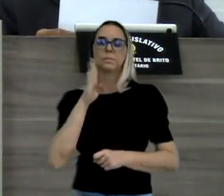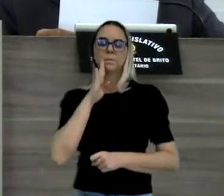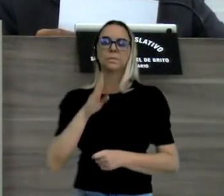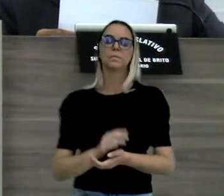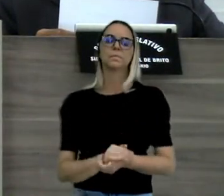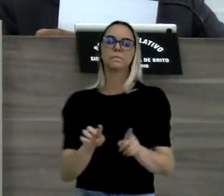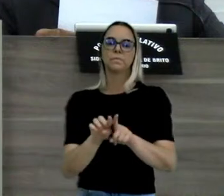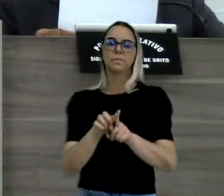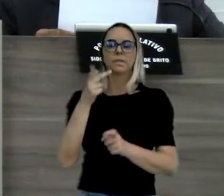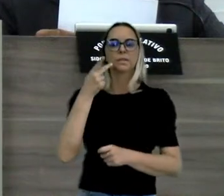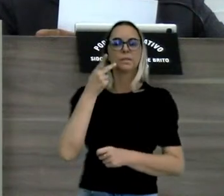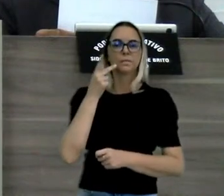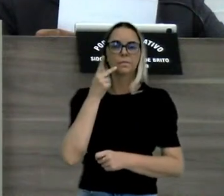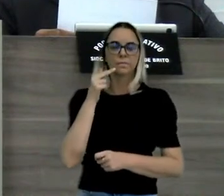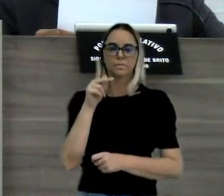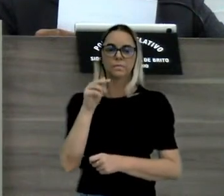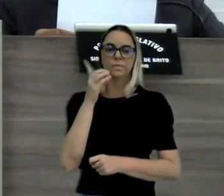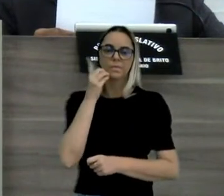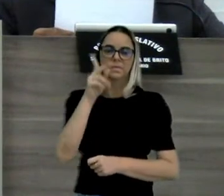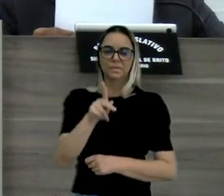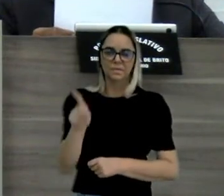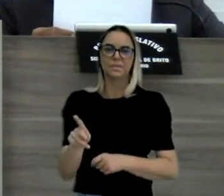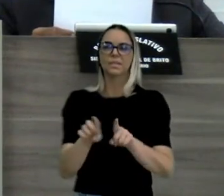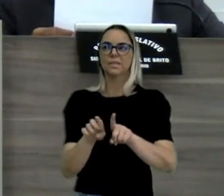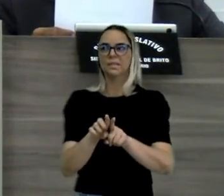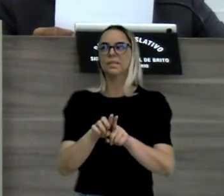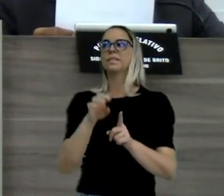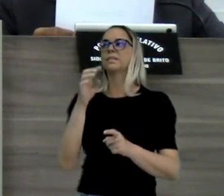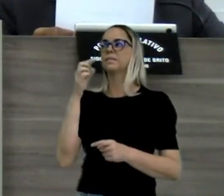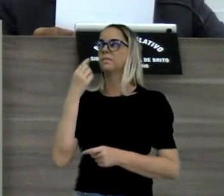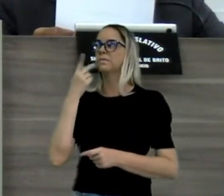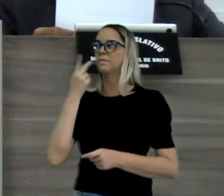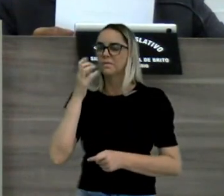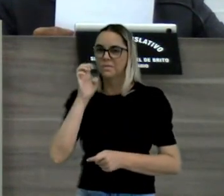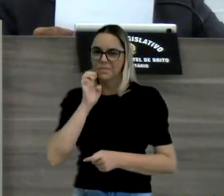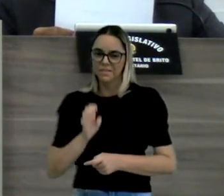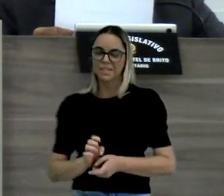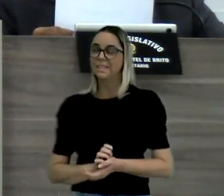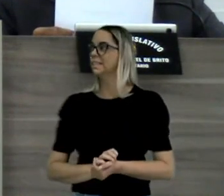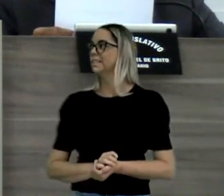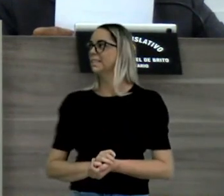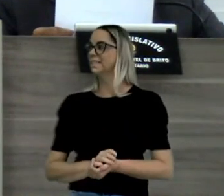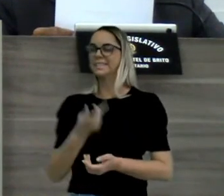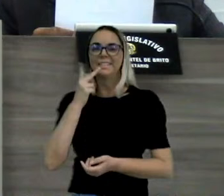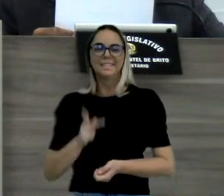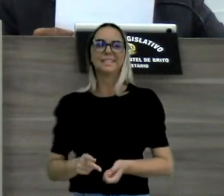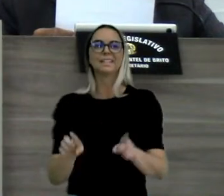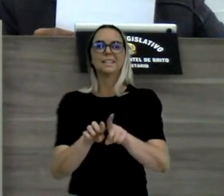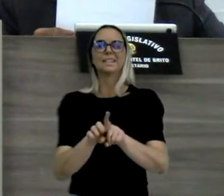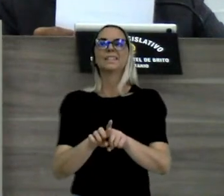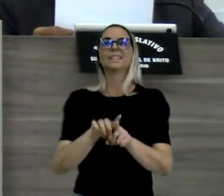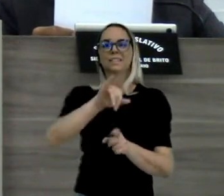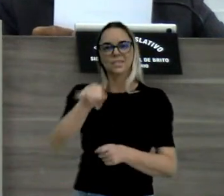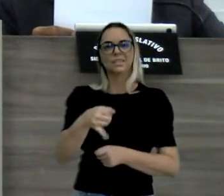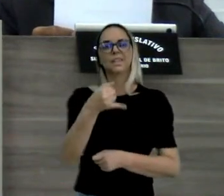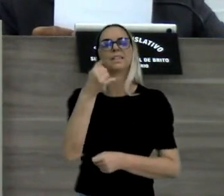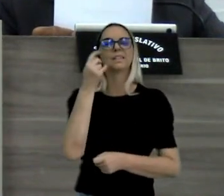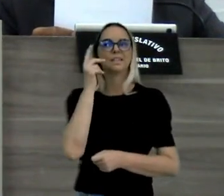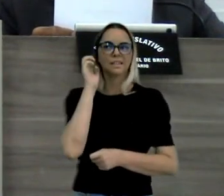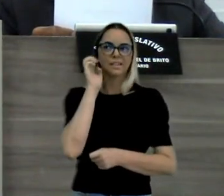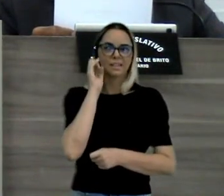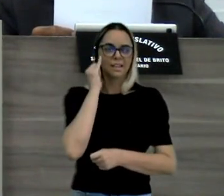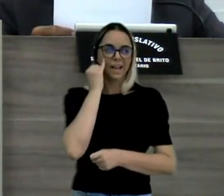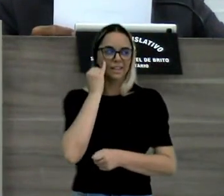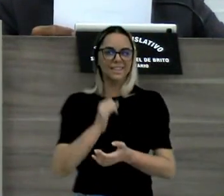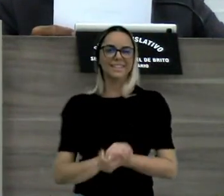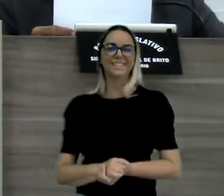Vereador dilgo Cavalcante Gomes Vereador EV Marinho da Silva Vereador L da ação social Vereador jaric Araújo de Oliveira Júnior